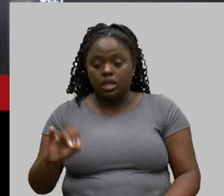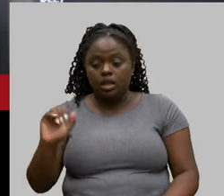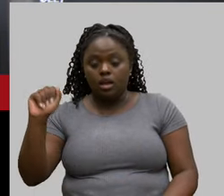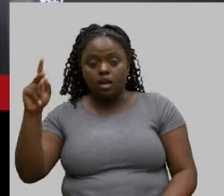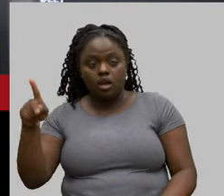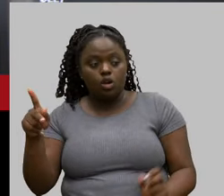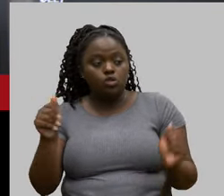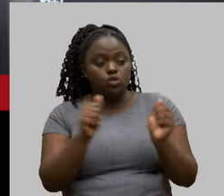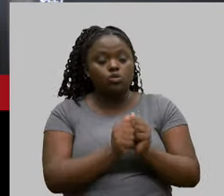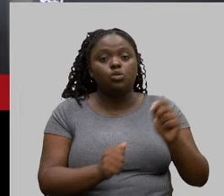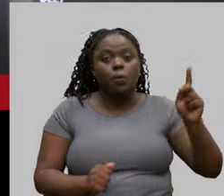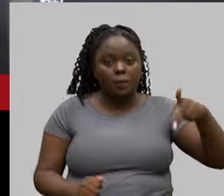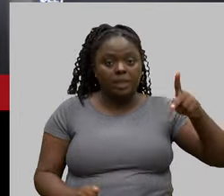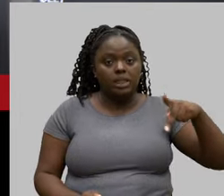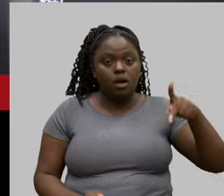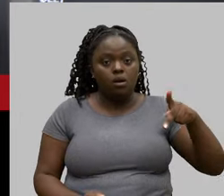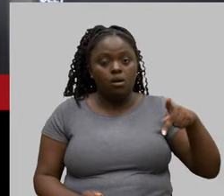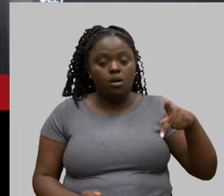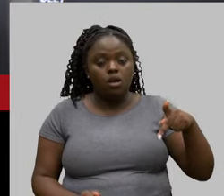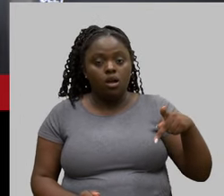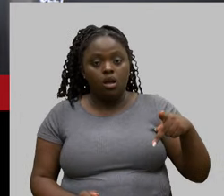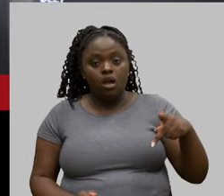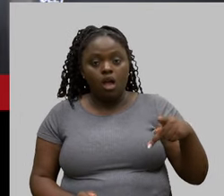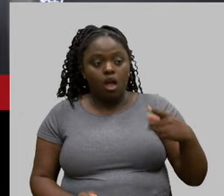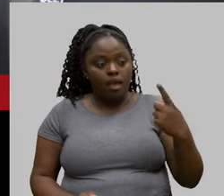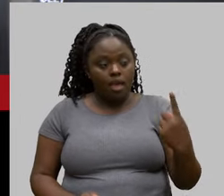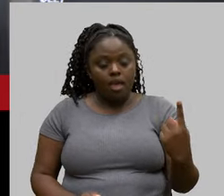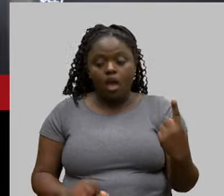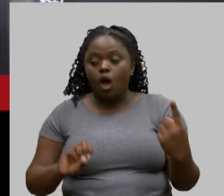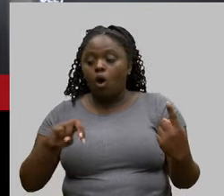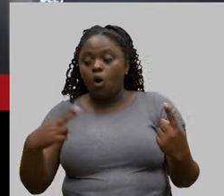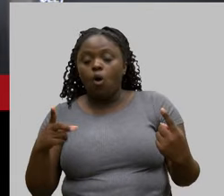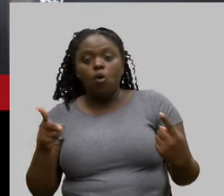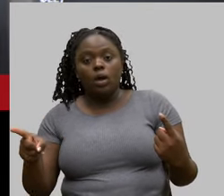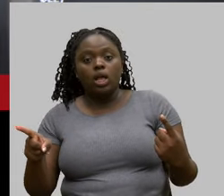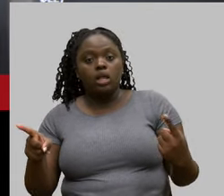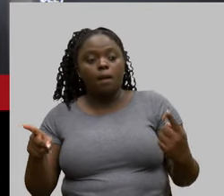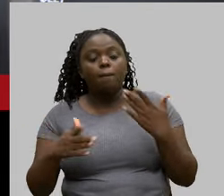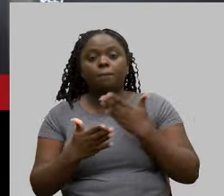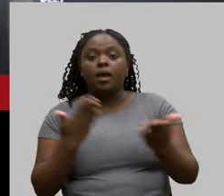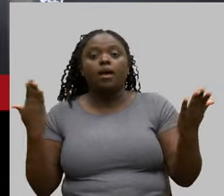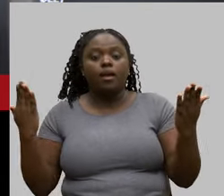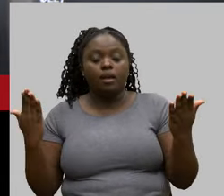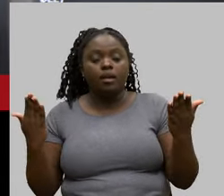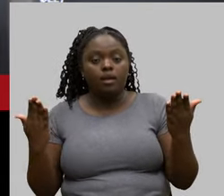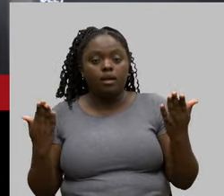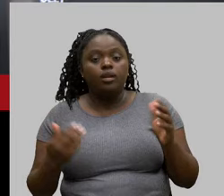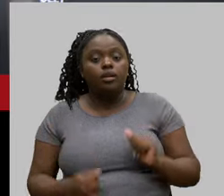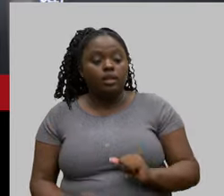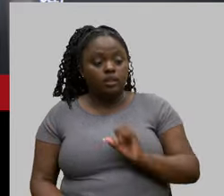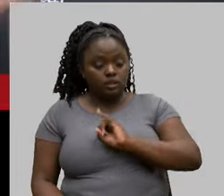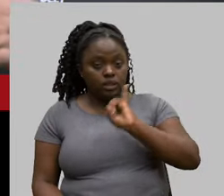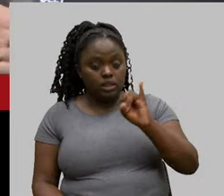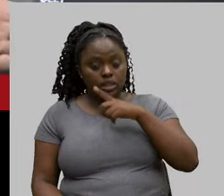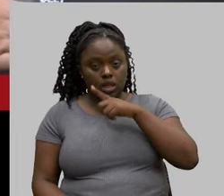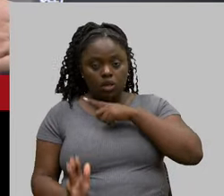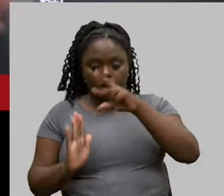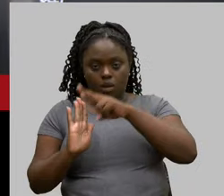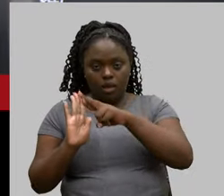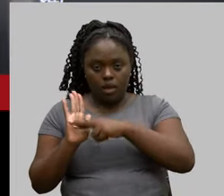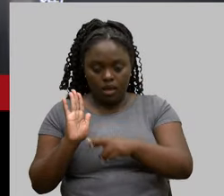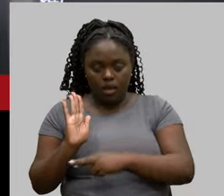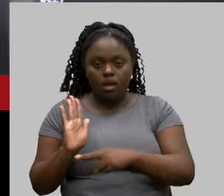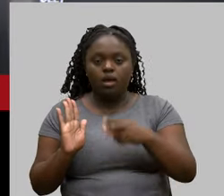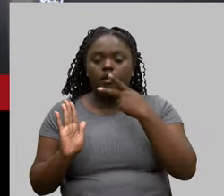um dos benefícios vai reduzir significativamente significativamente ainda que exista uma regra que fixe minha